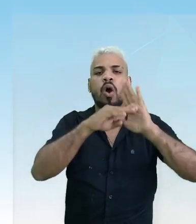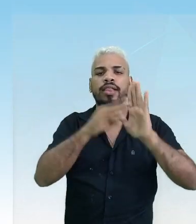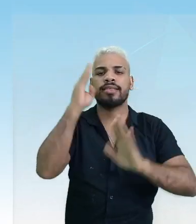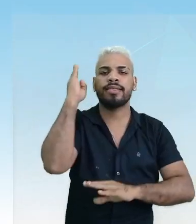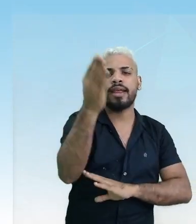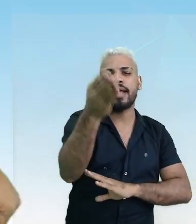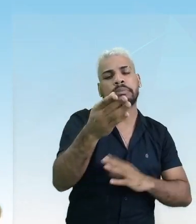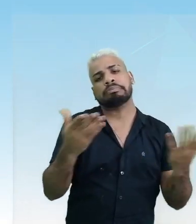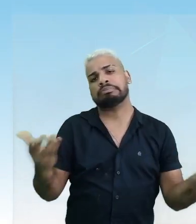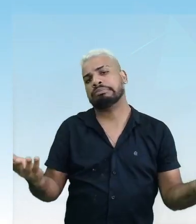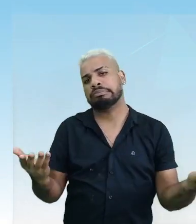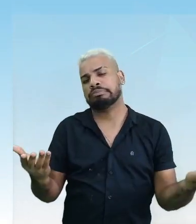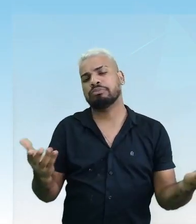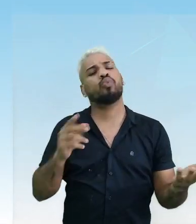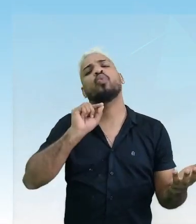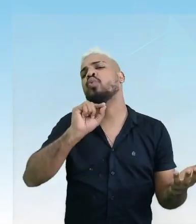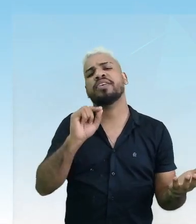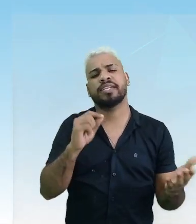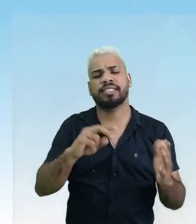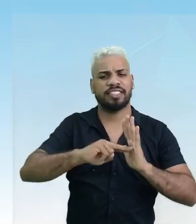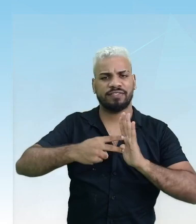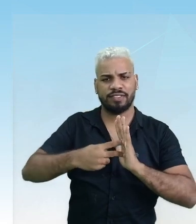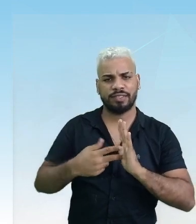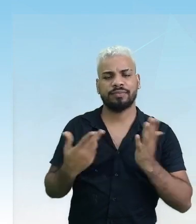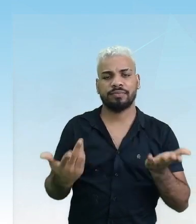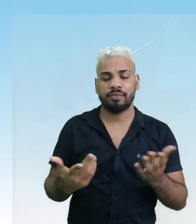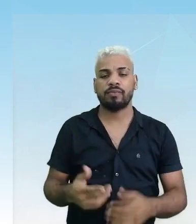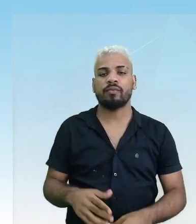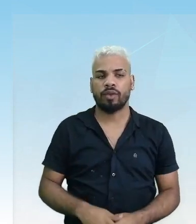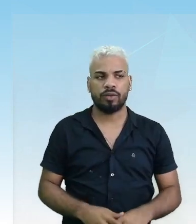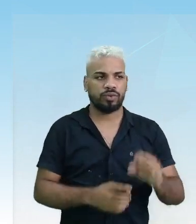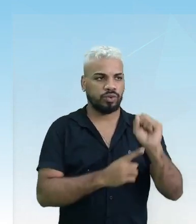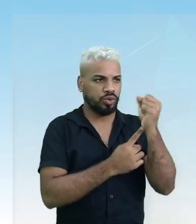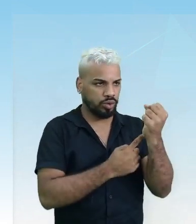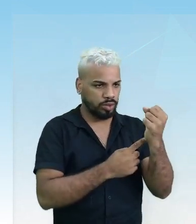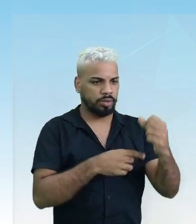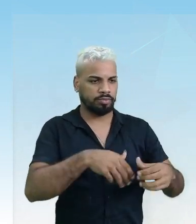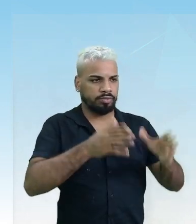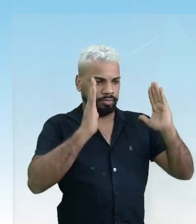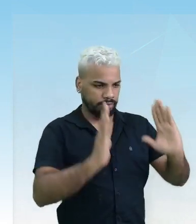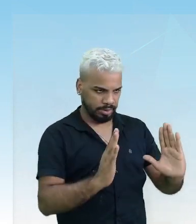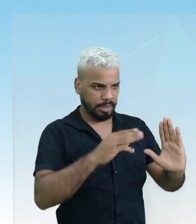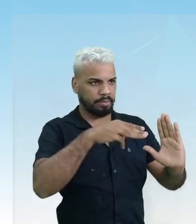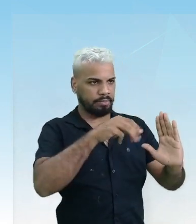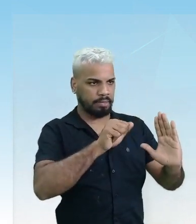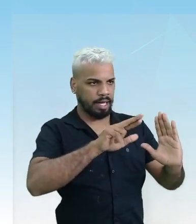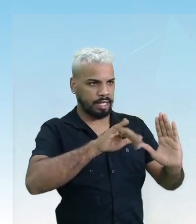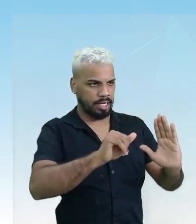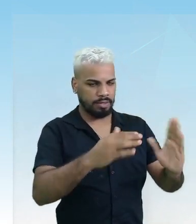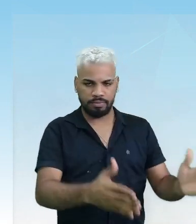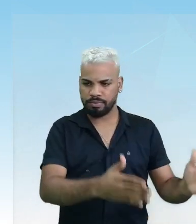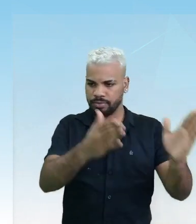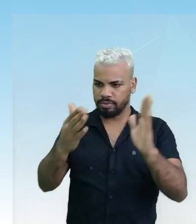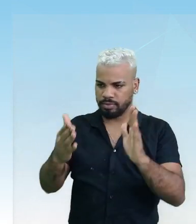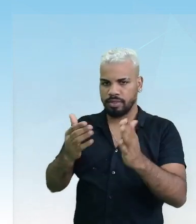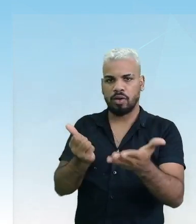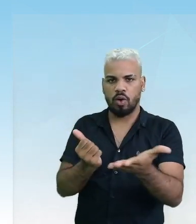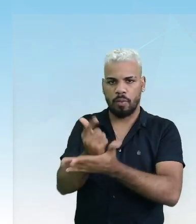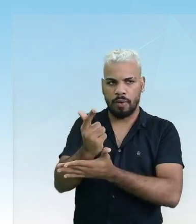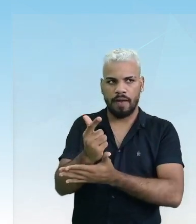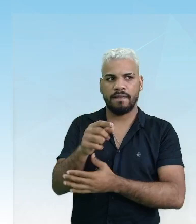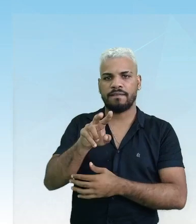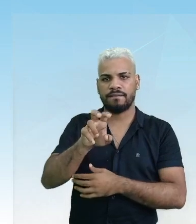ordem direta da língua portuguesa? É justamente sujeito, Maria, verbo, comprar,